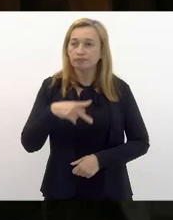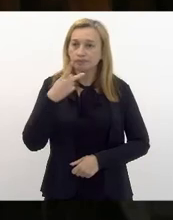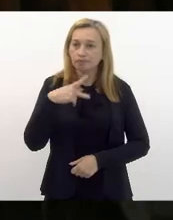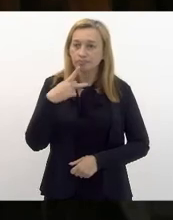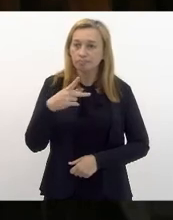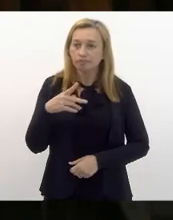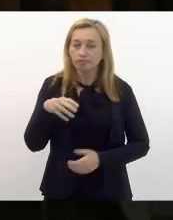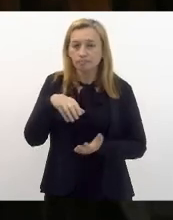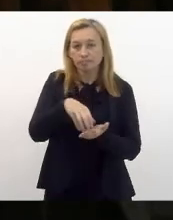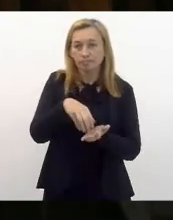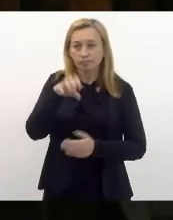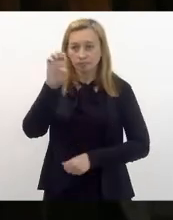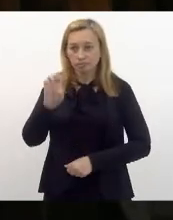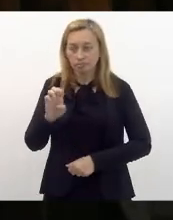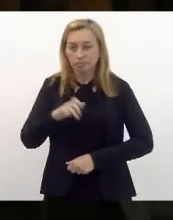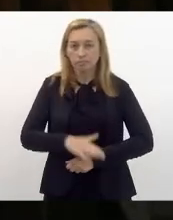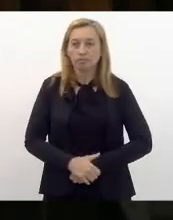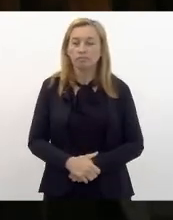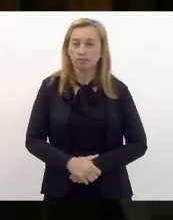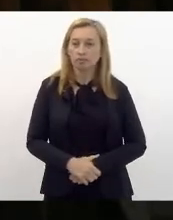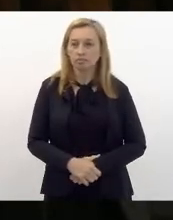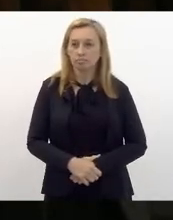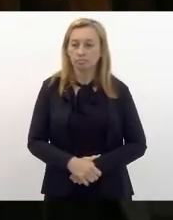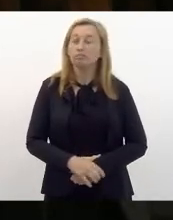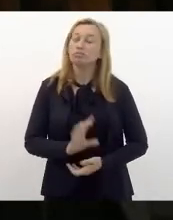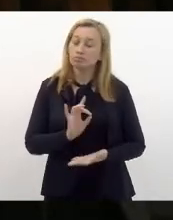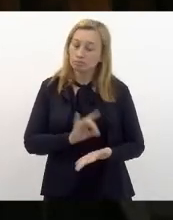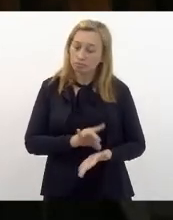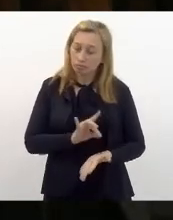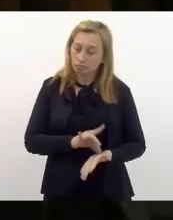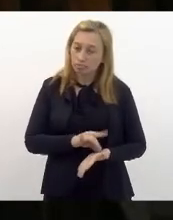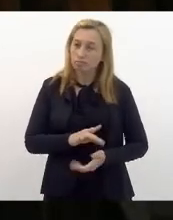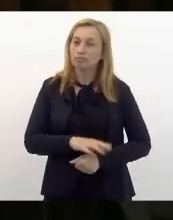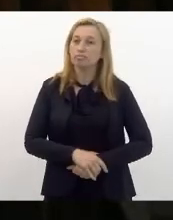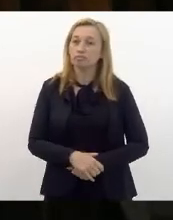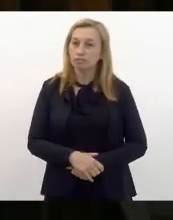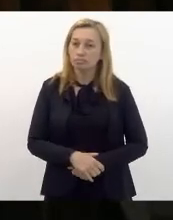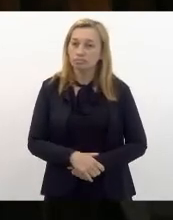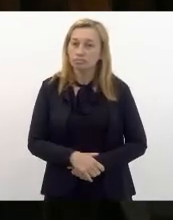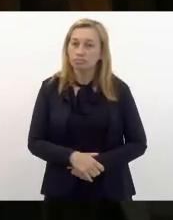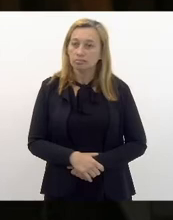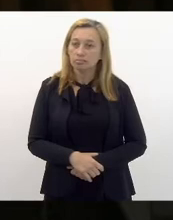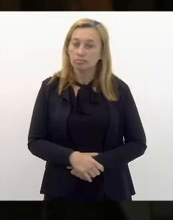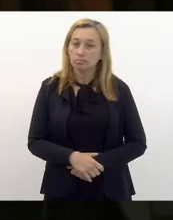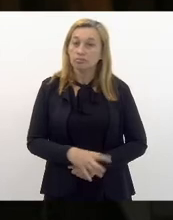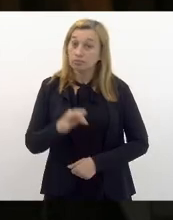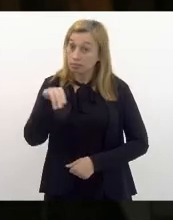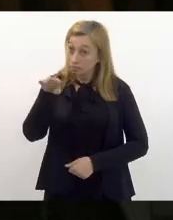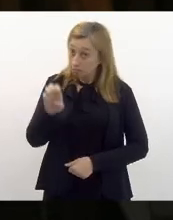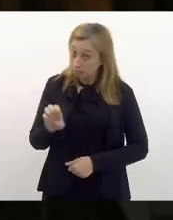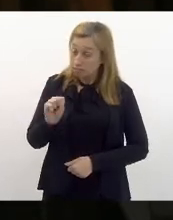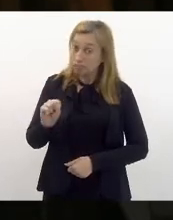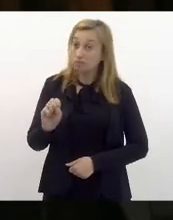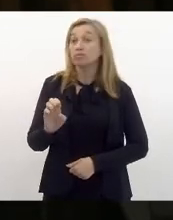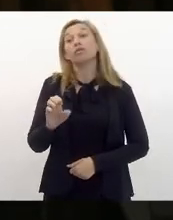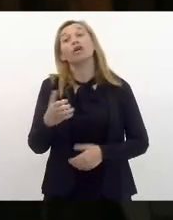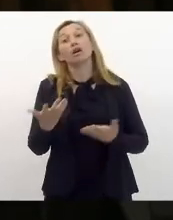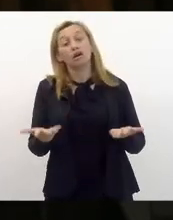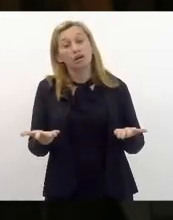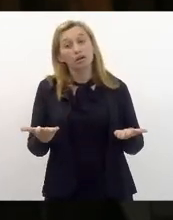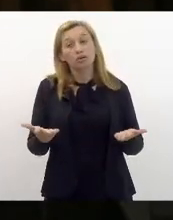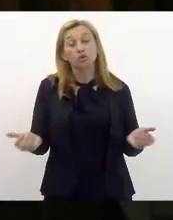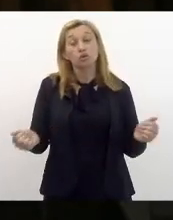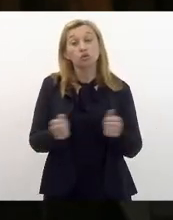chamo de centro-esquerda e quando na verdade e em tese deveriam